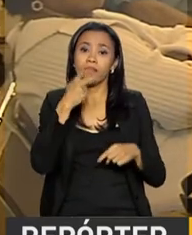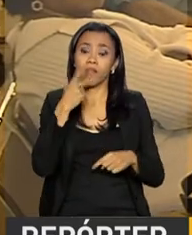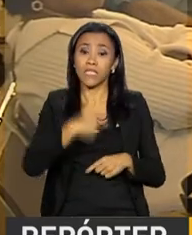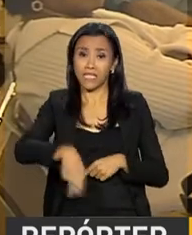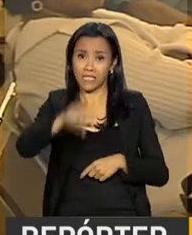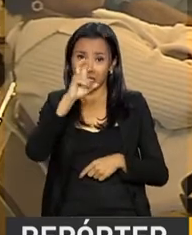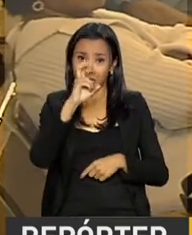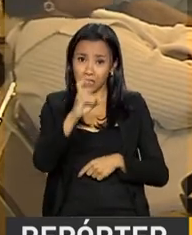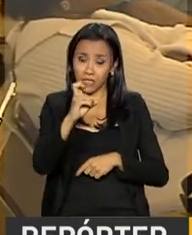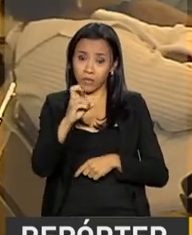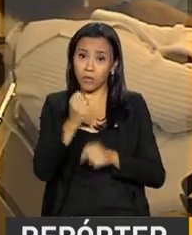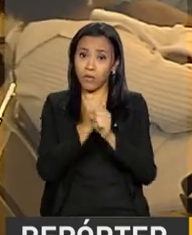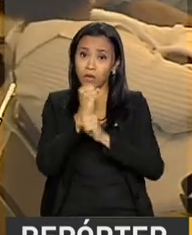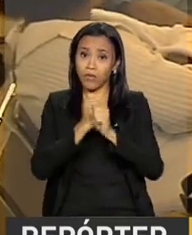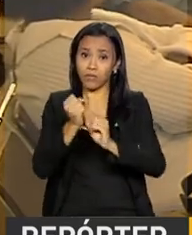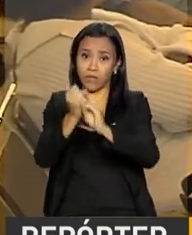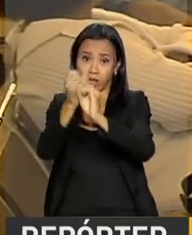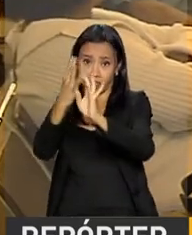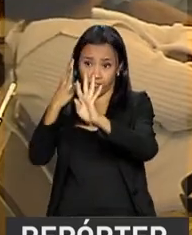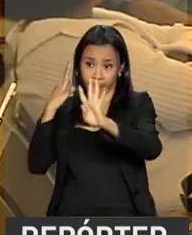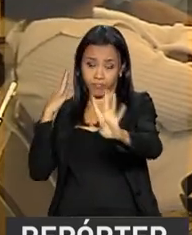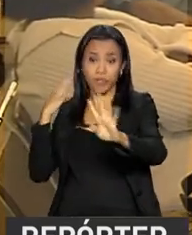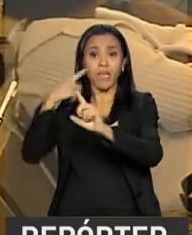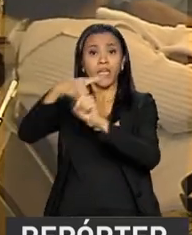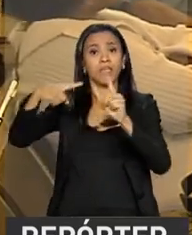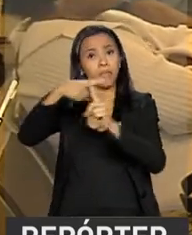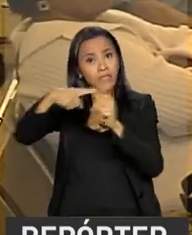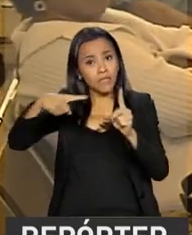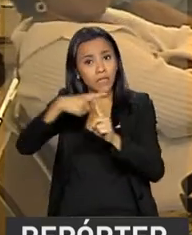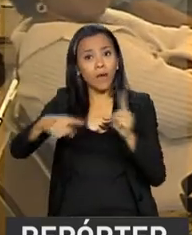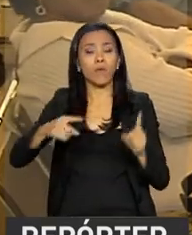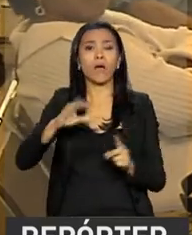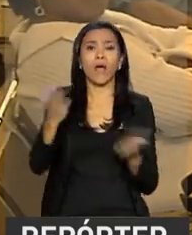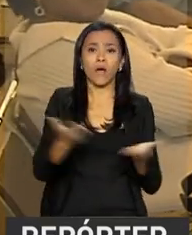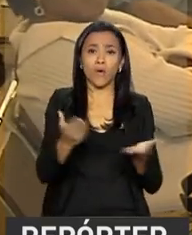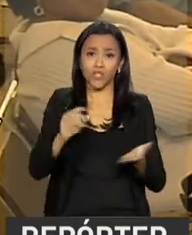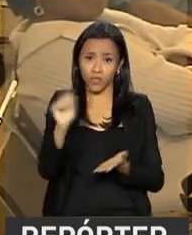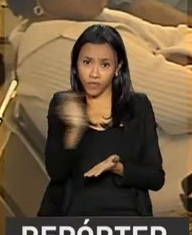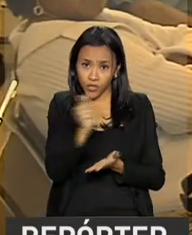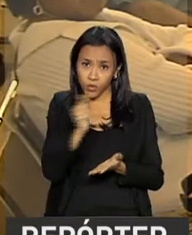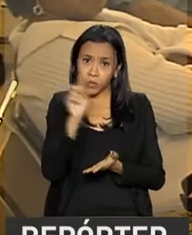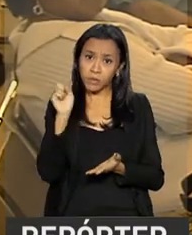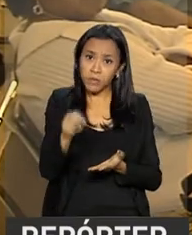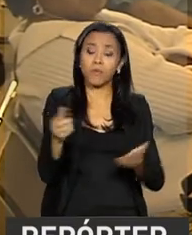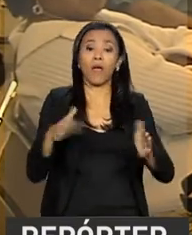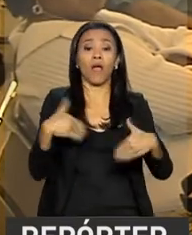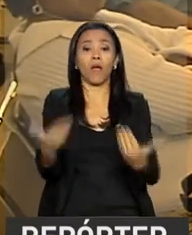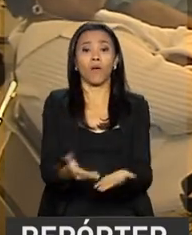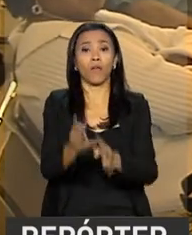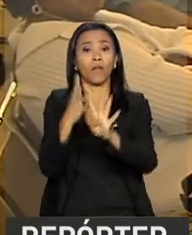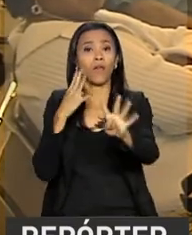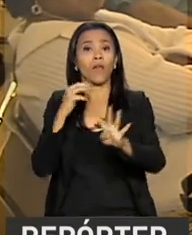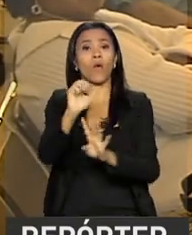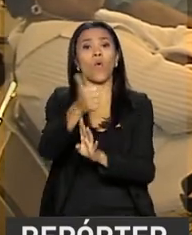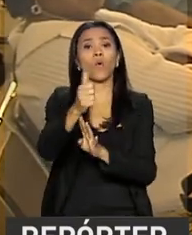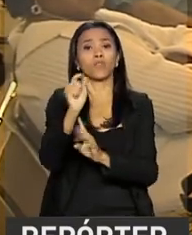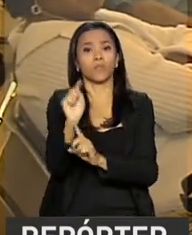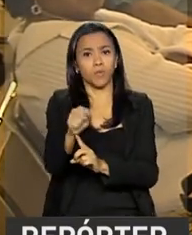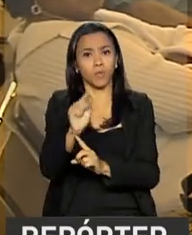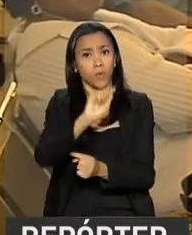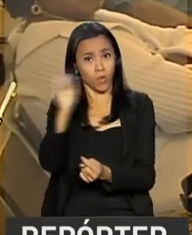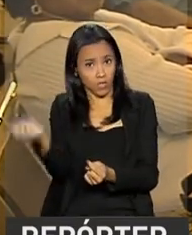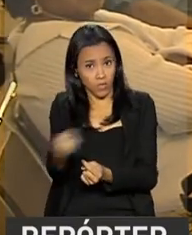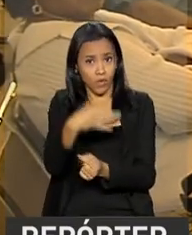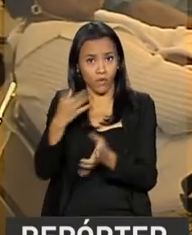indo reduziu para metade de 22 mil para 11 mil e com a nova tecnologia a idéia é diminuir ainda mais